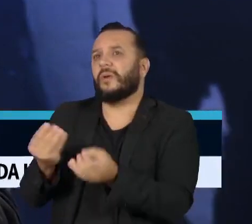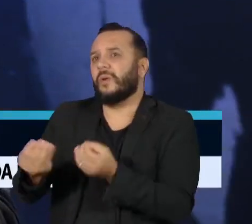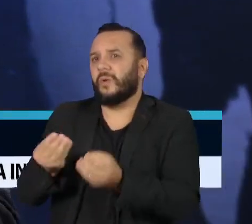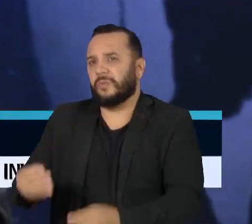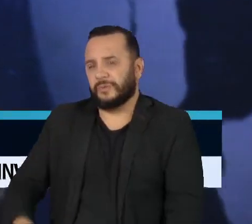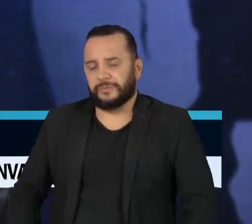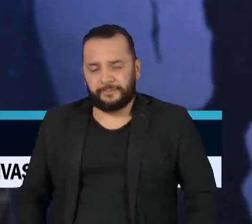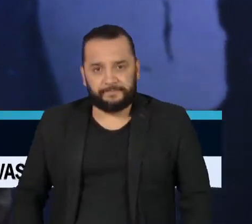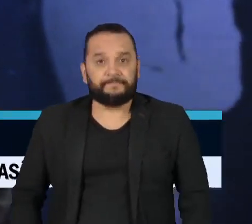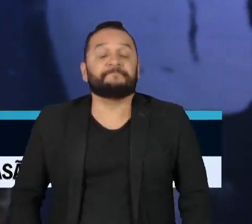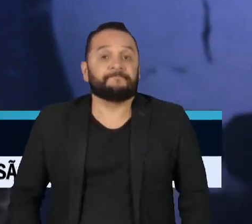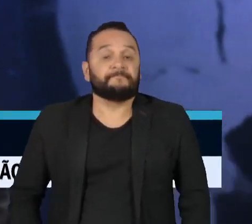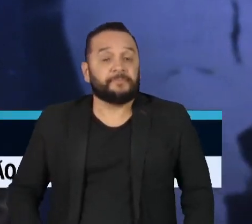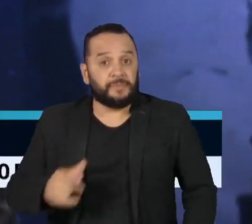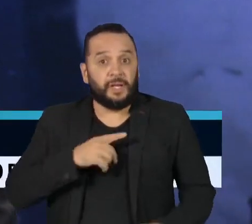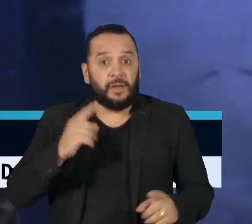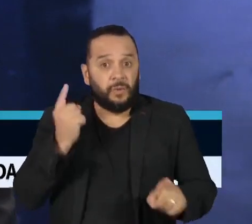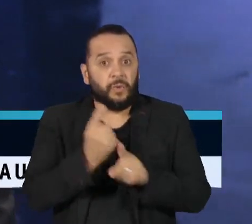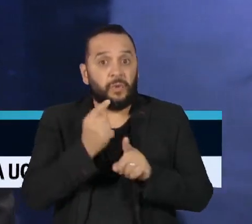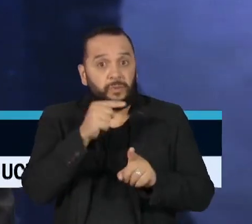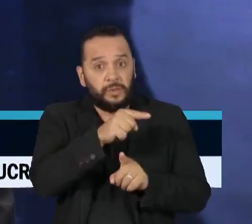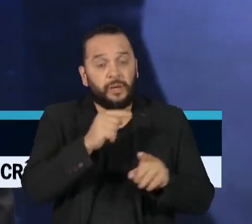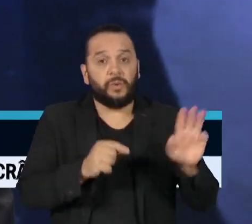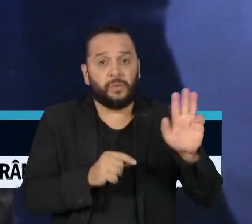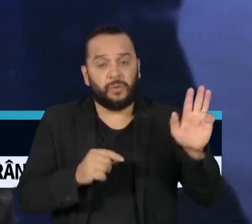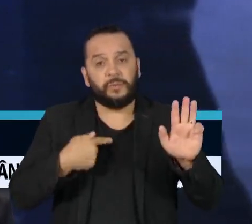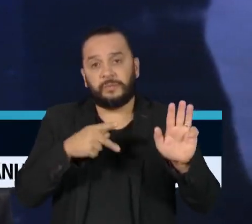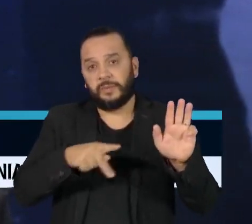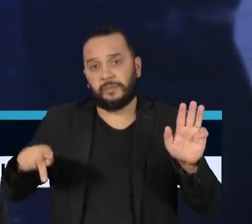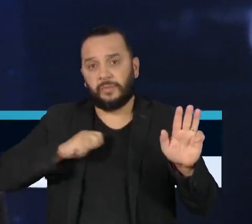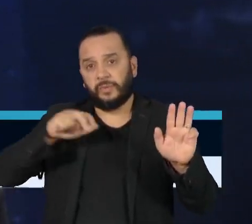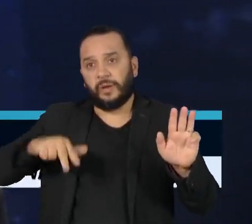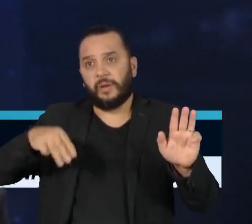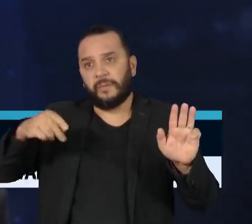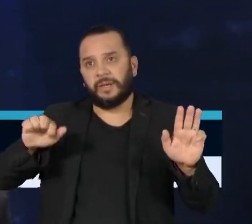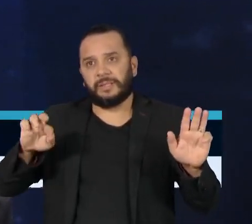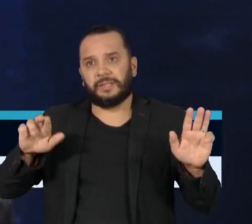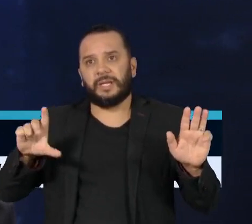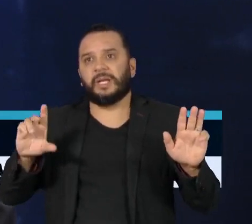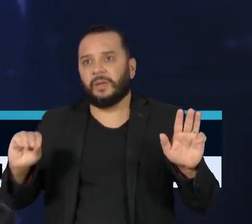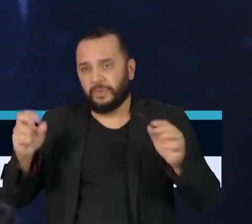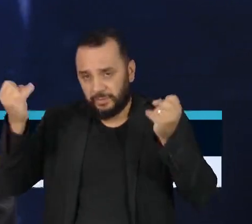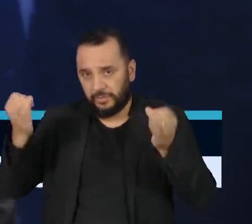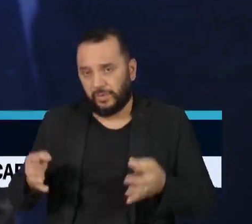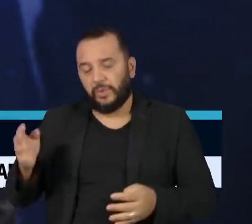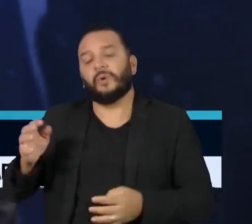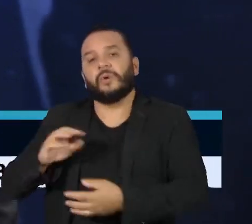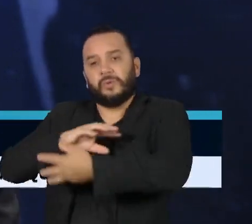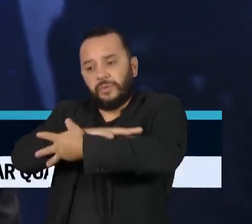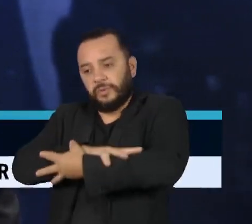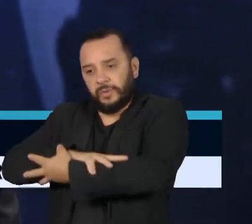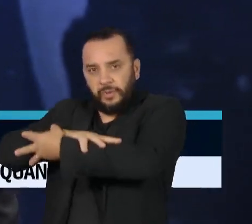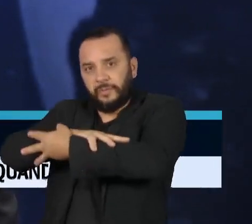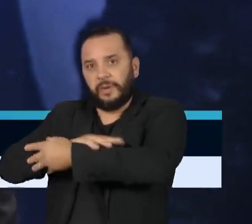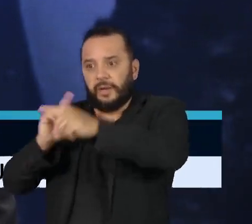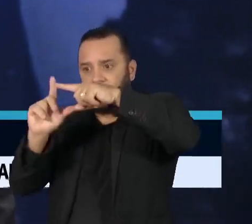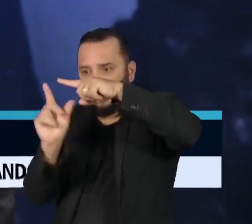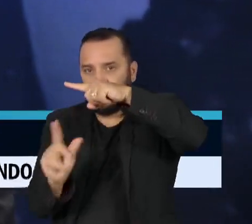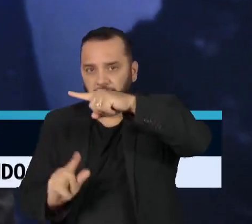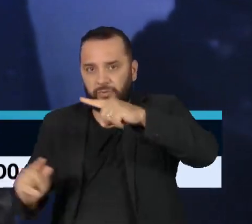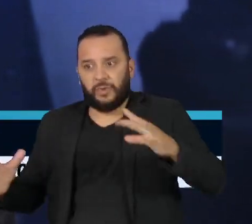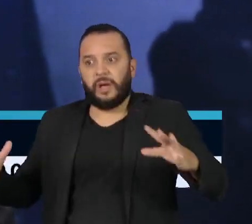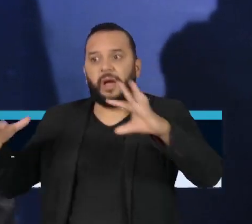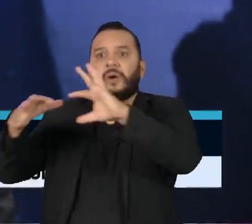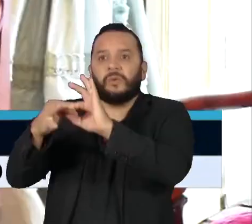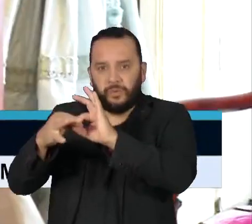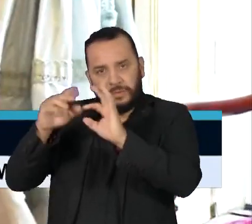Olha, o encontro com Lula, o presidente de Portugal, Marcelo Rebelo, disse que o acordo entre a União Europeia e Mercosul é necessário para os dois poderes